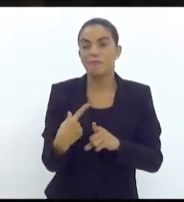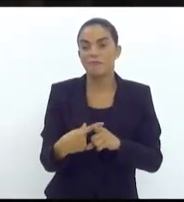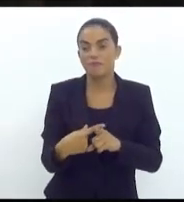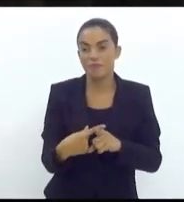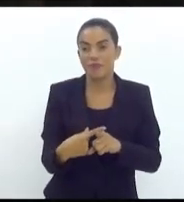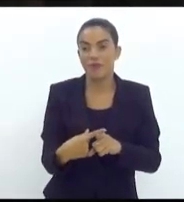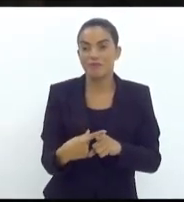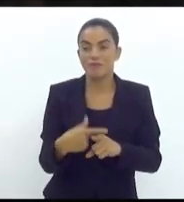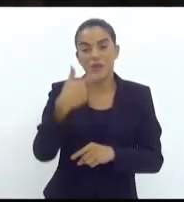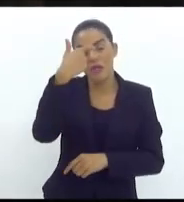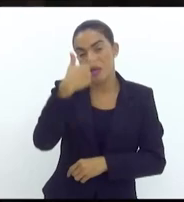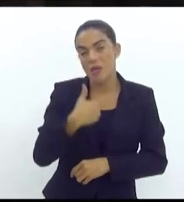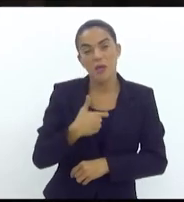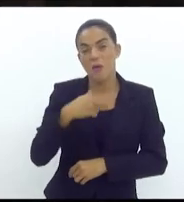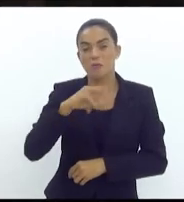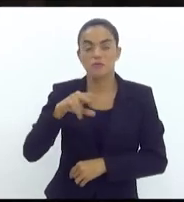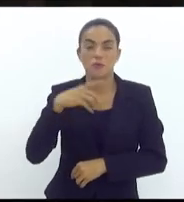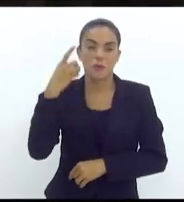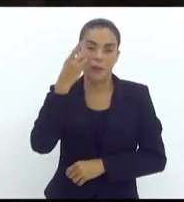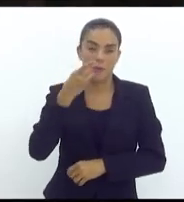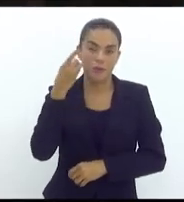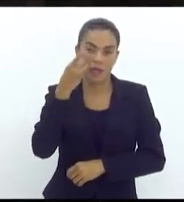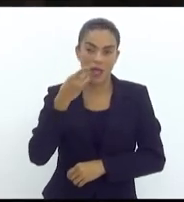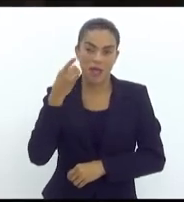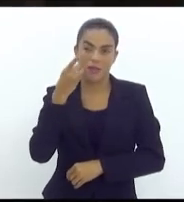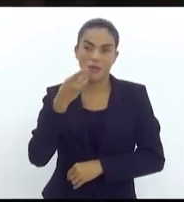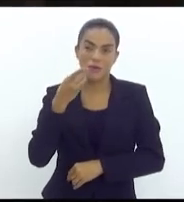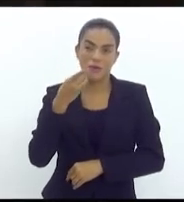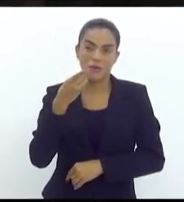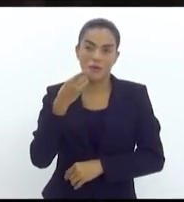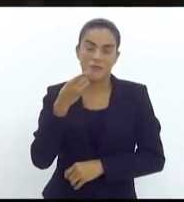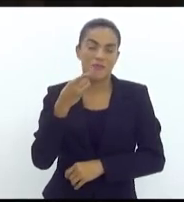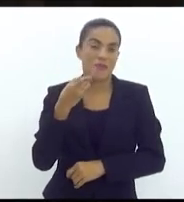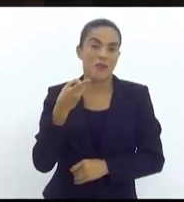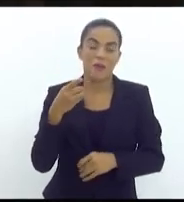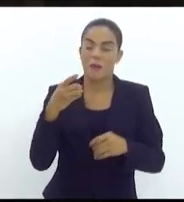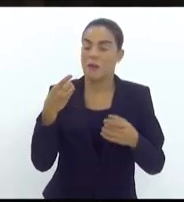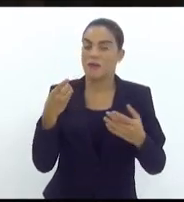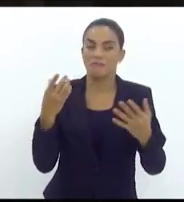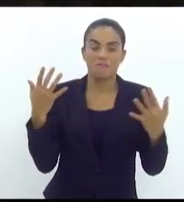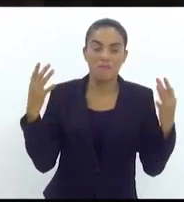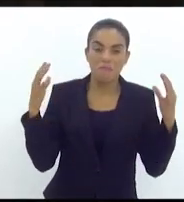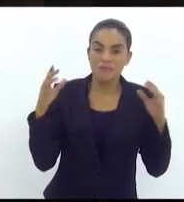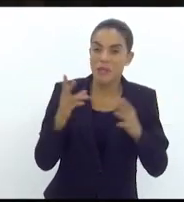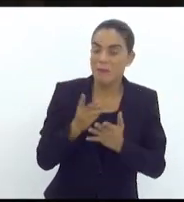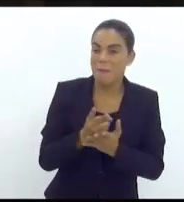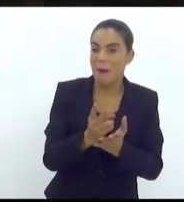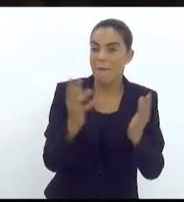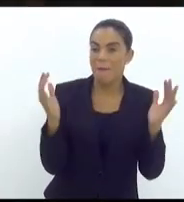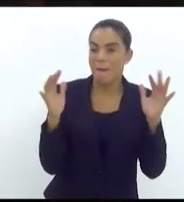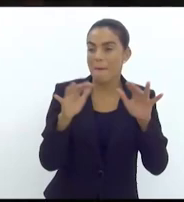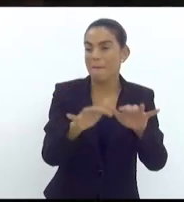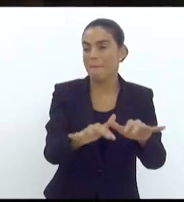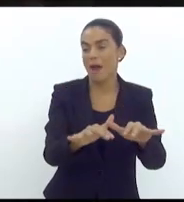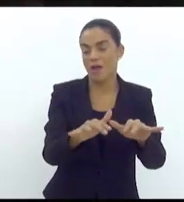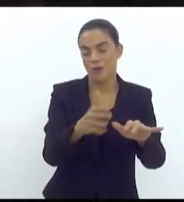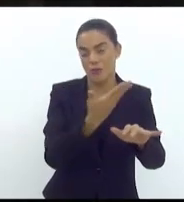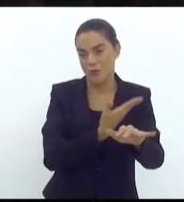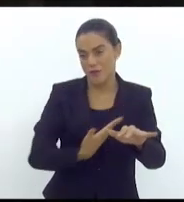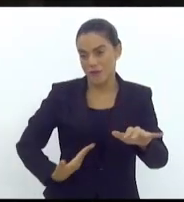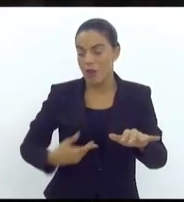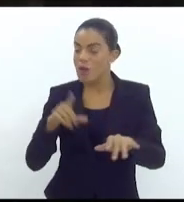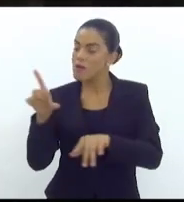eu não sou um parlamentar que esteja em eventos Gerais de governo